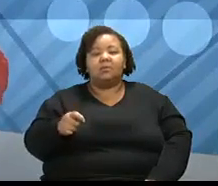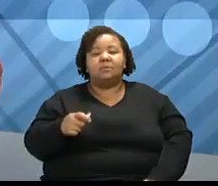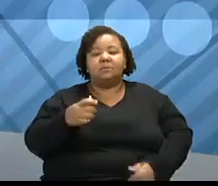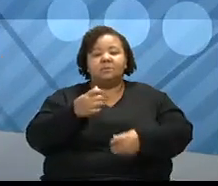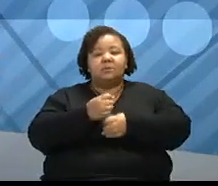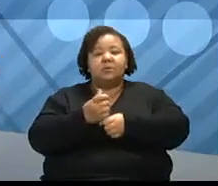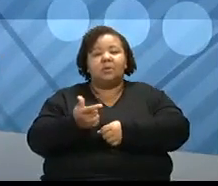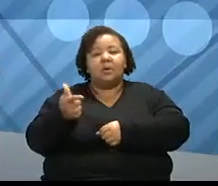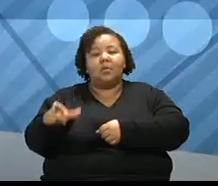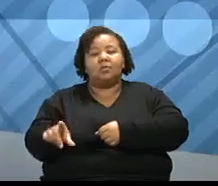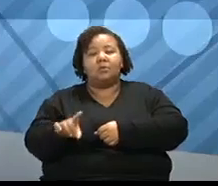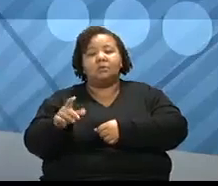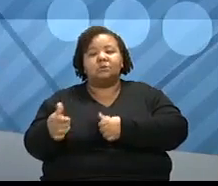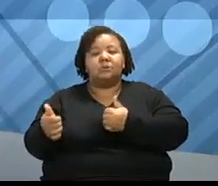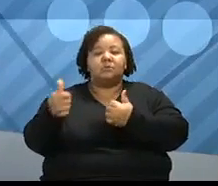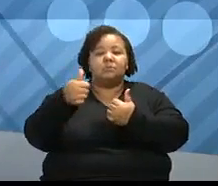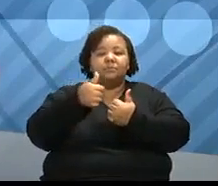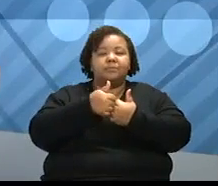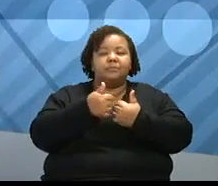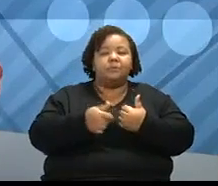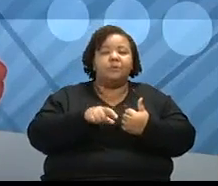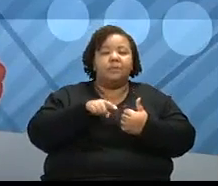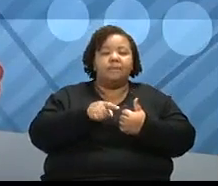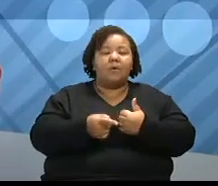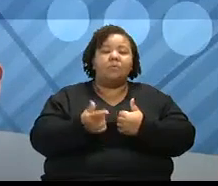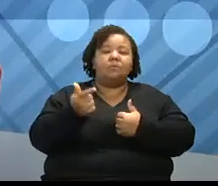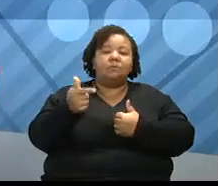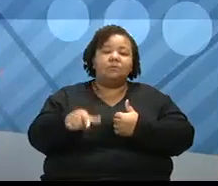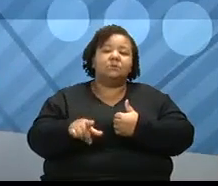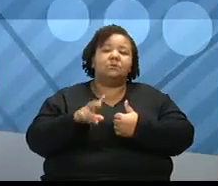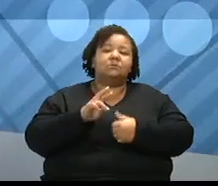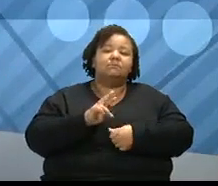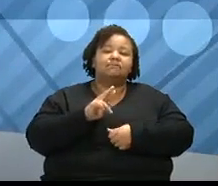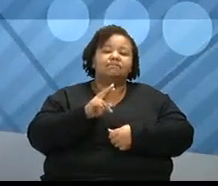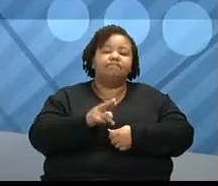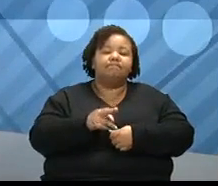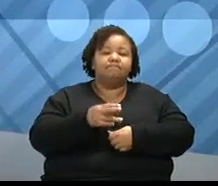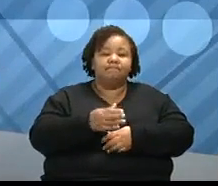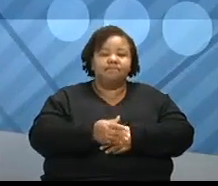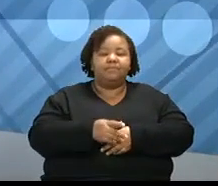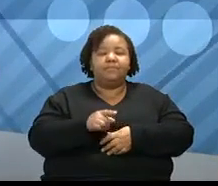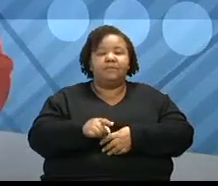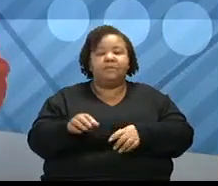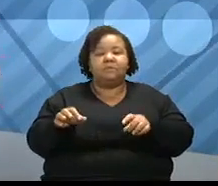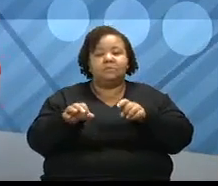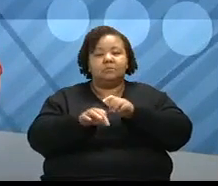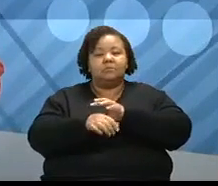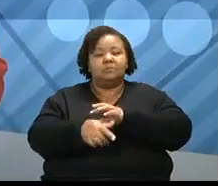substituir pontos da função potencial e eu consigo concluir esse estudo. E assim,